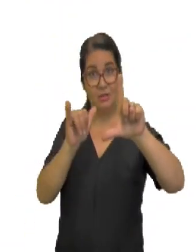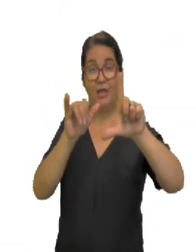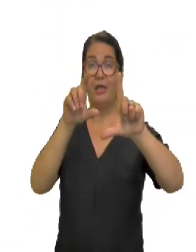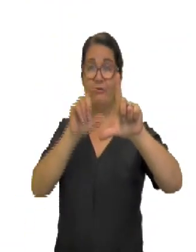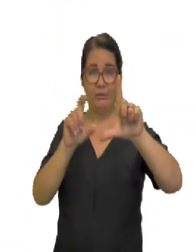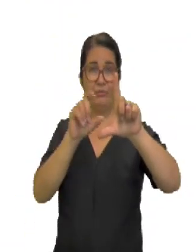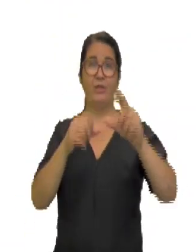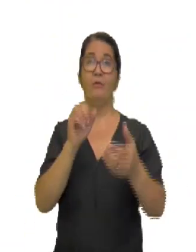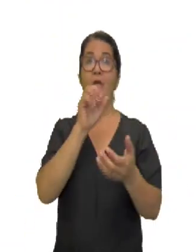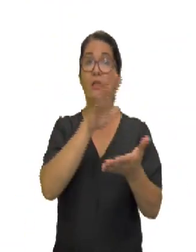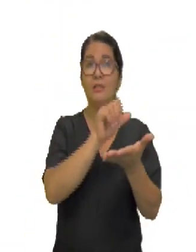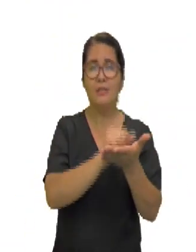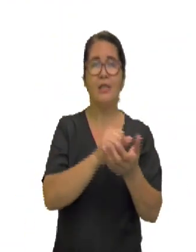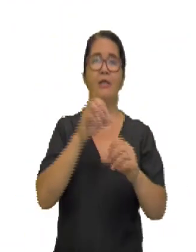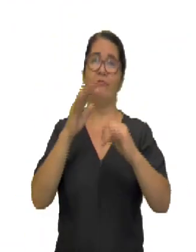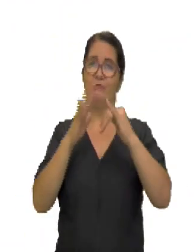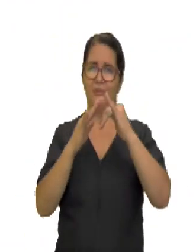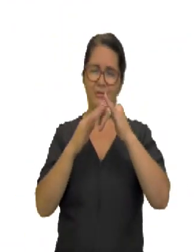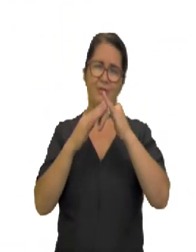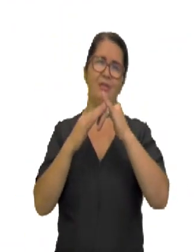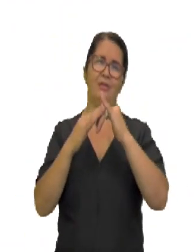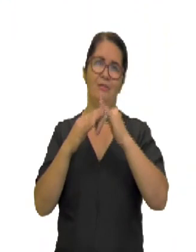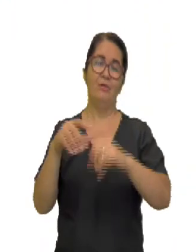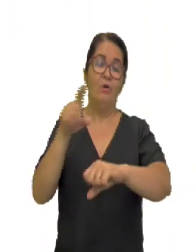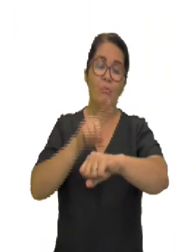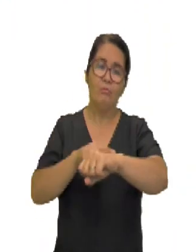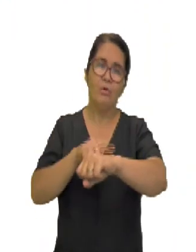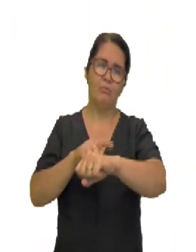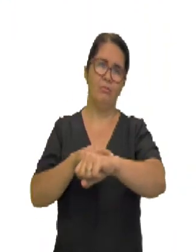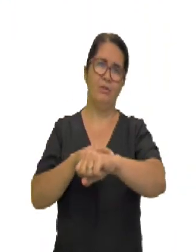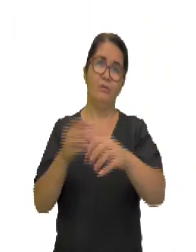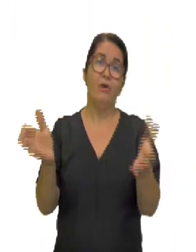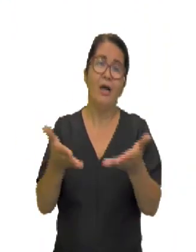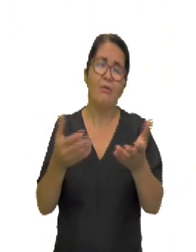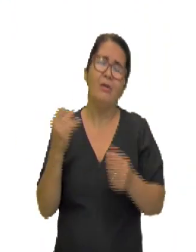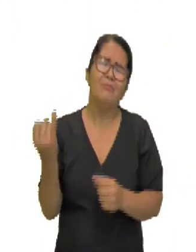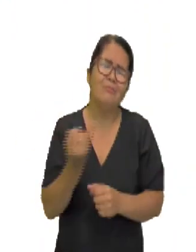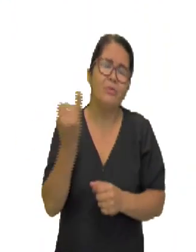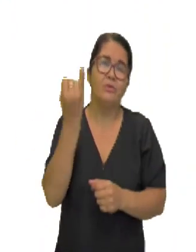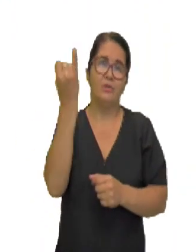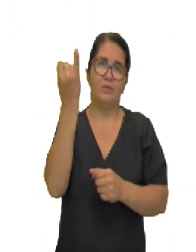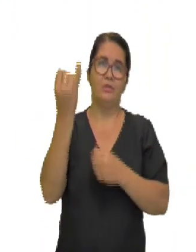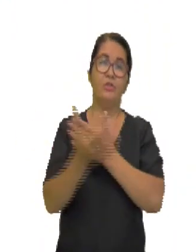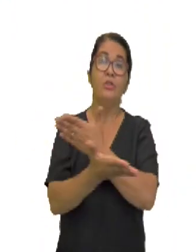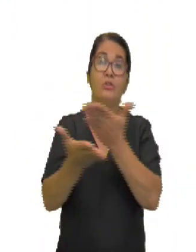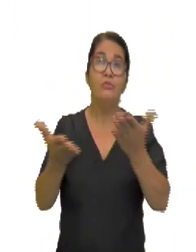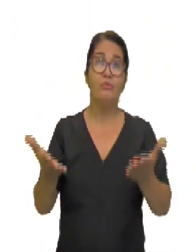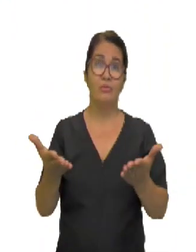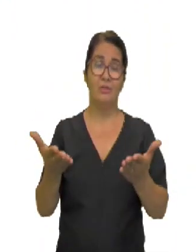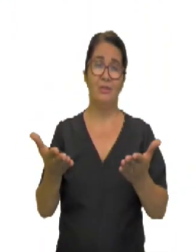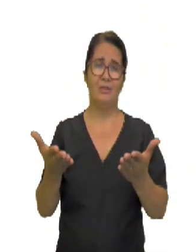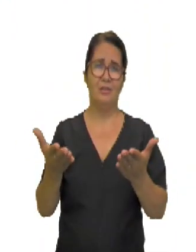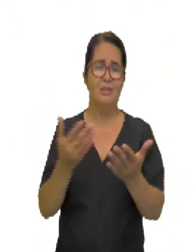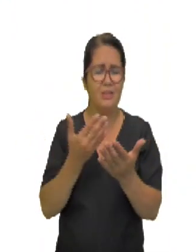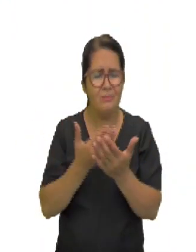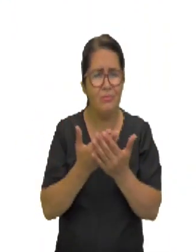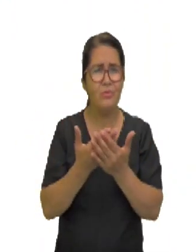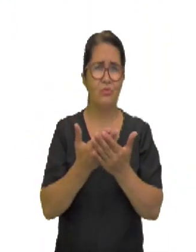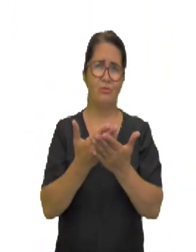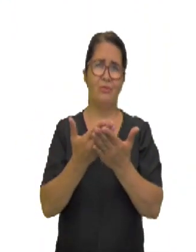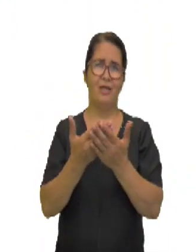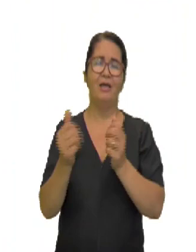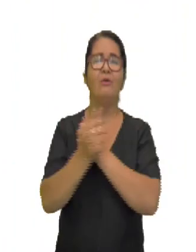nosso canal YouTube. O momento agora é esse, que vocês façam esses estudos, que vocês anotem.